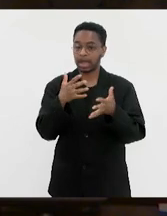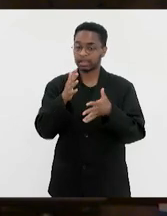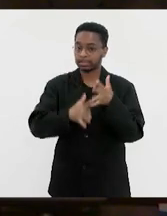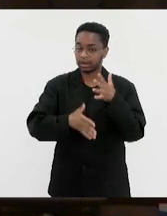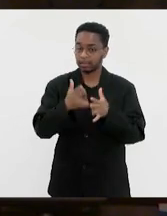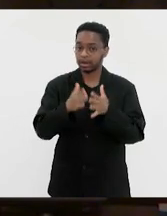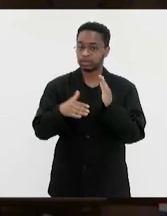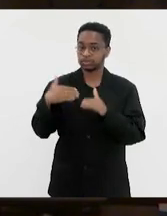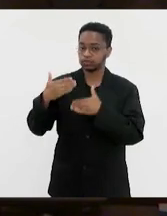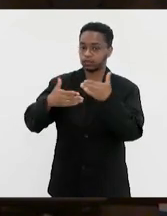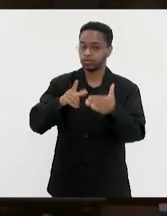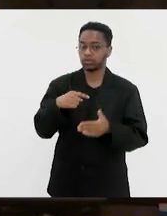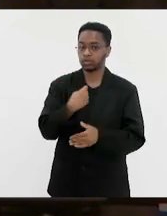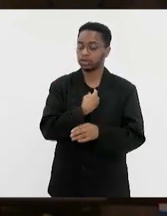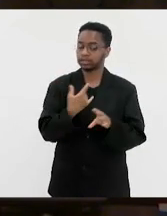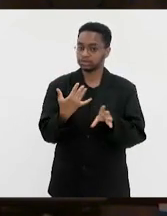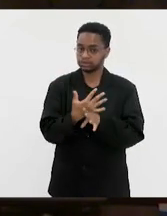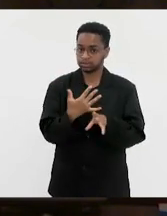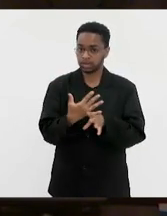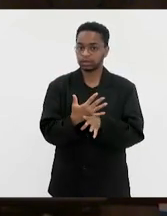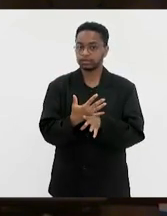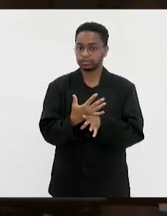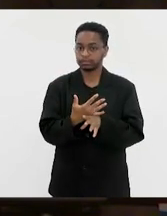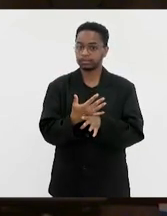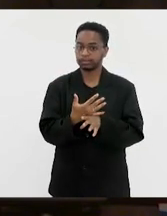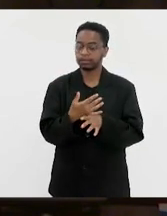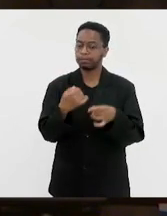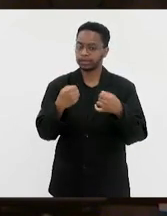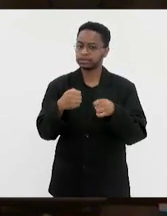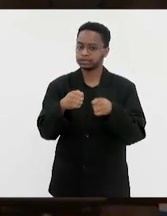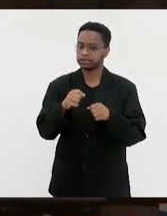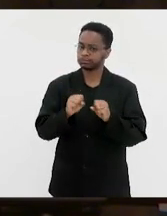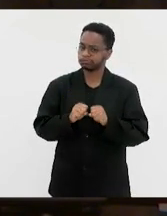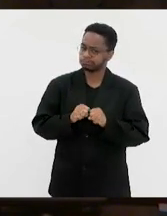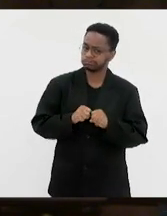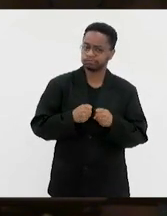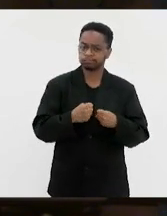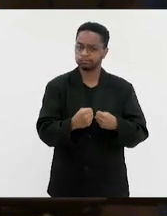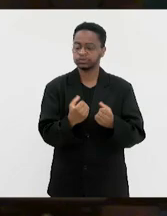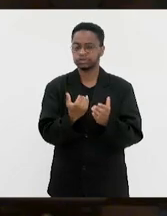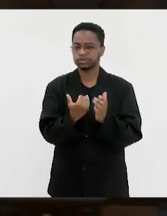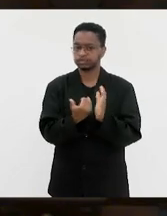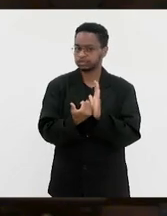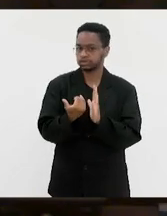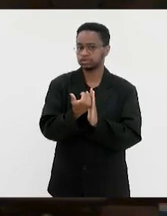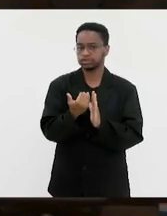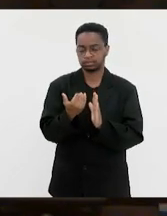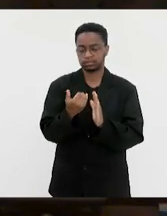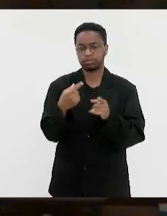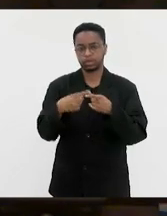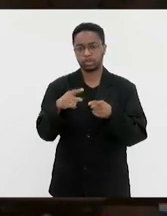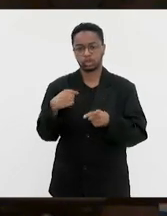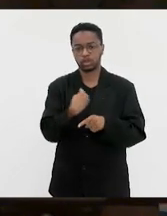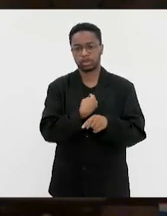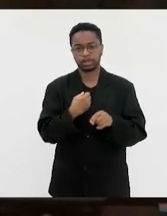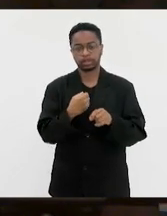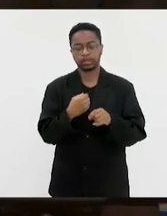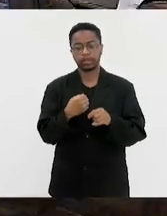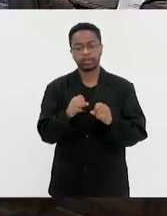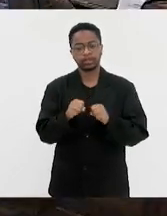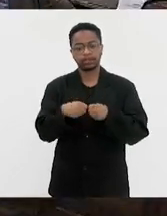desenvolvimento da cidade de Mesquita vai ter que suar, mas vai ter que suar muito, porque a gente vai estar lá para defender os direitos da população de